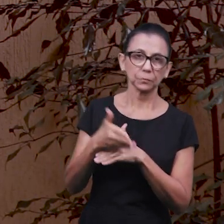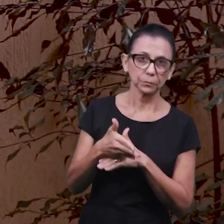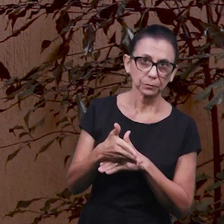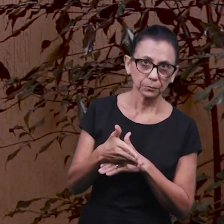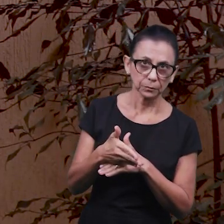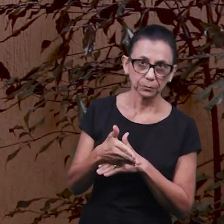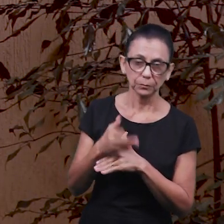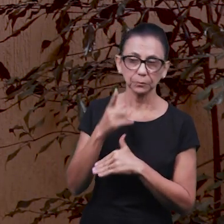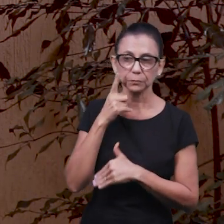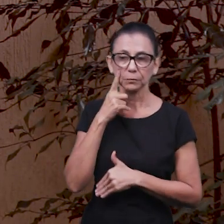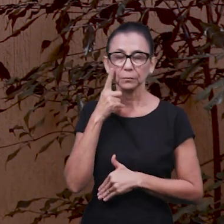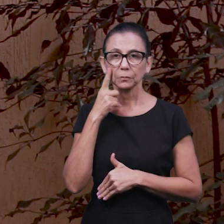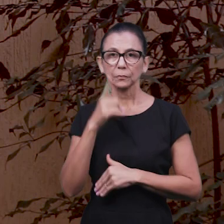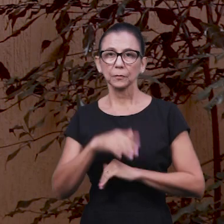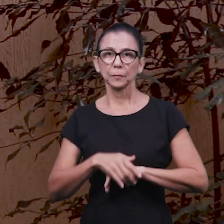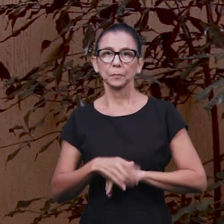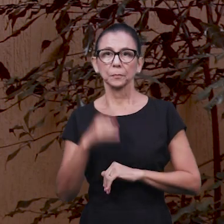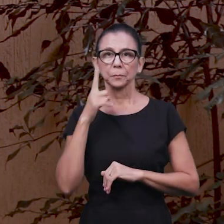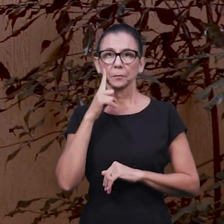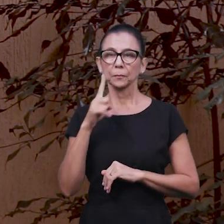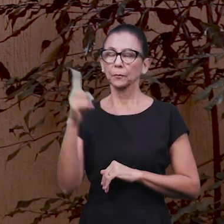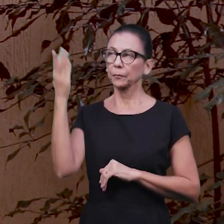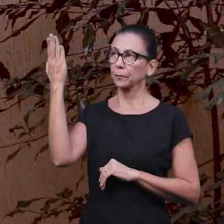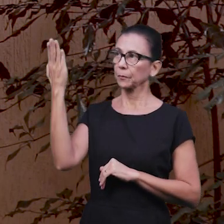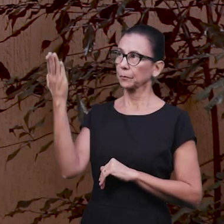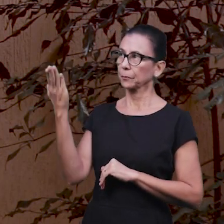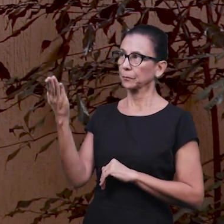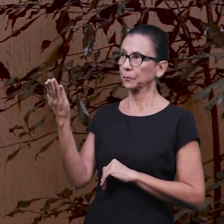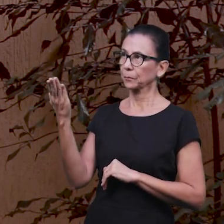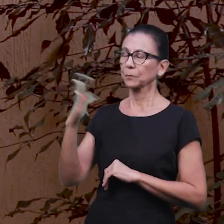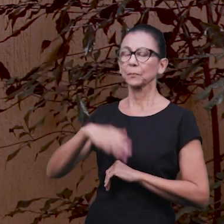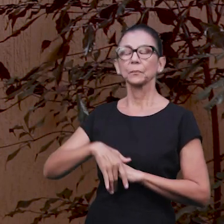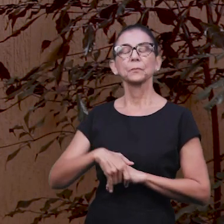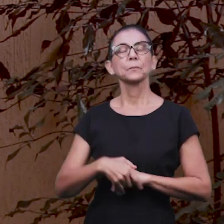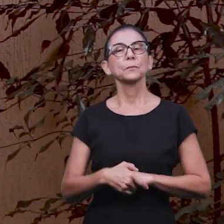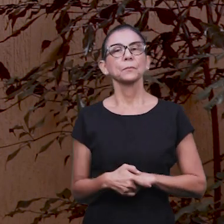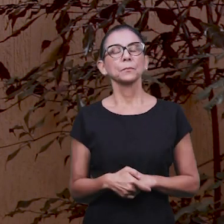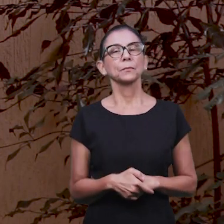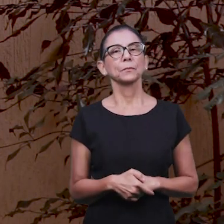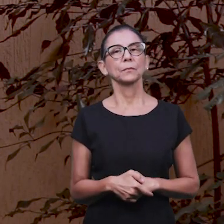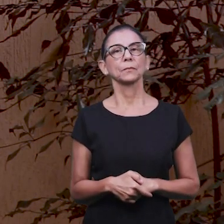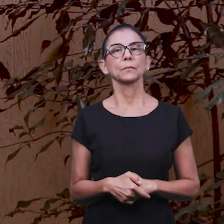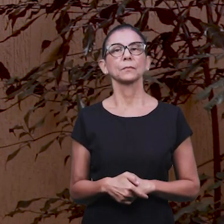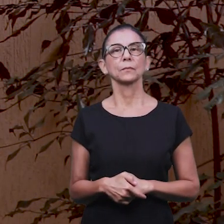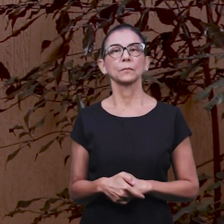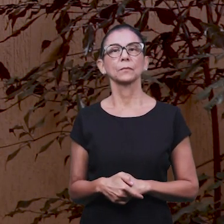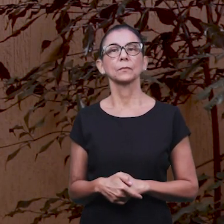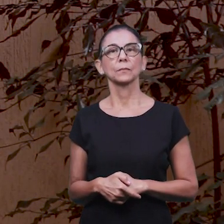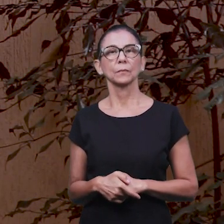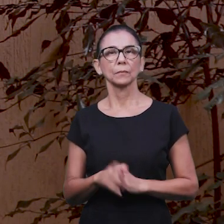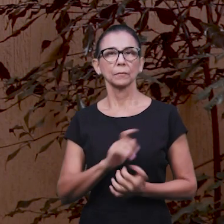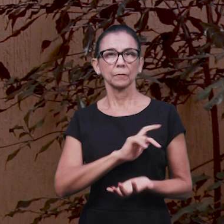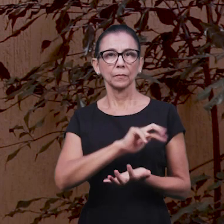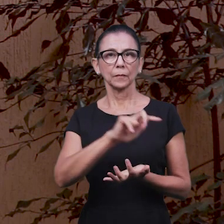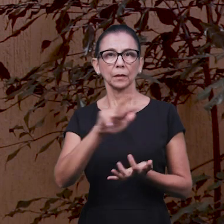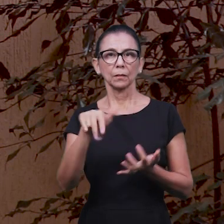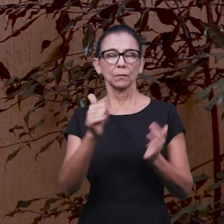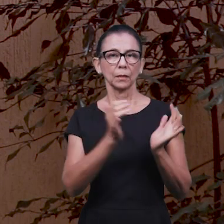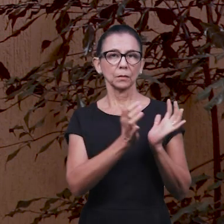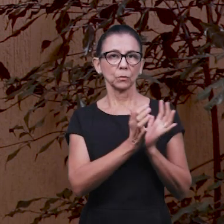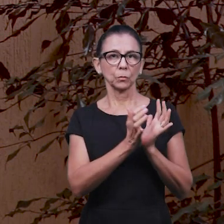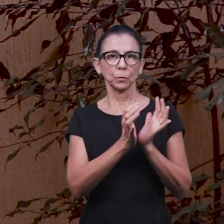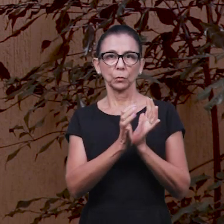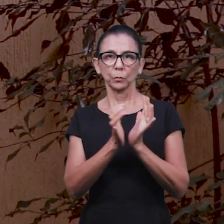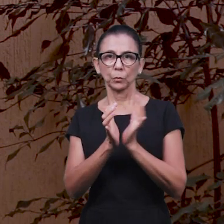ciasmaranata.org.br. Nesse site vai abrir esta página aqui. Nessa página vocês vão ver, tem a classe de 0 a 3 anos